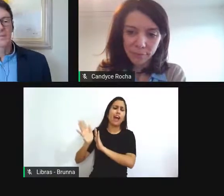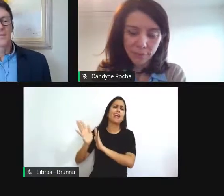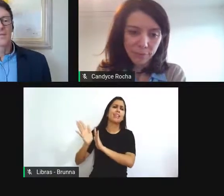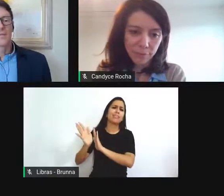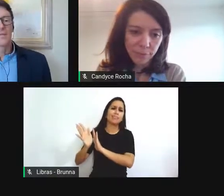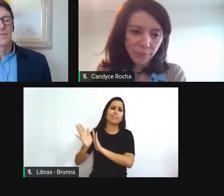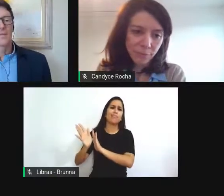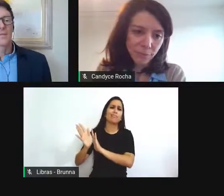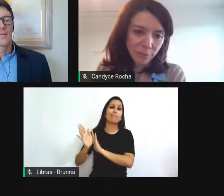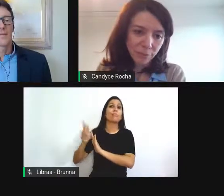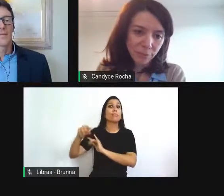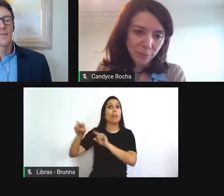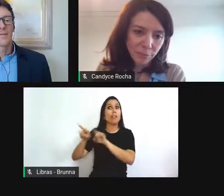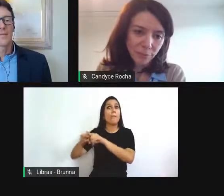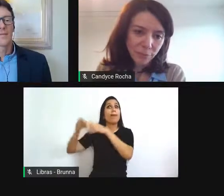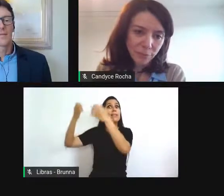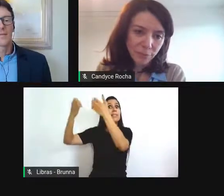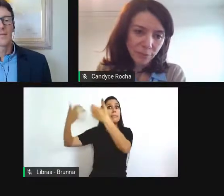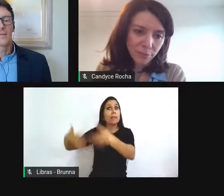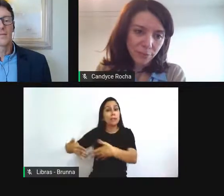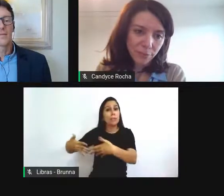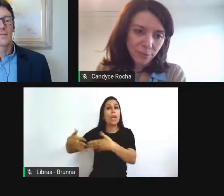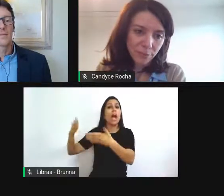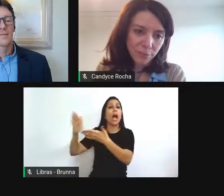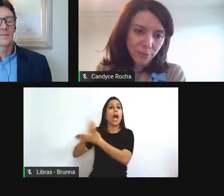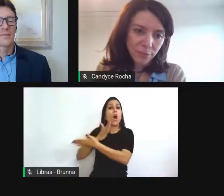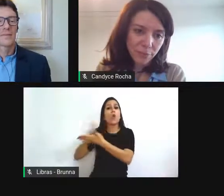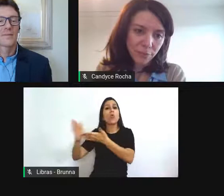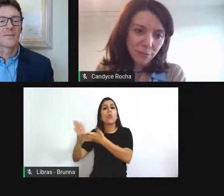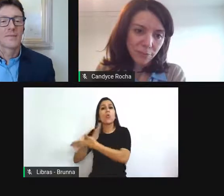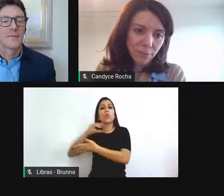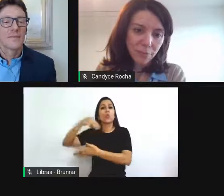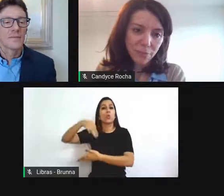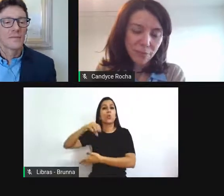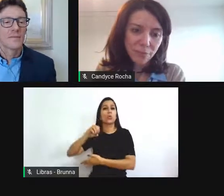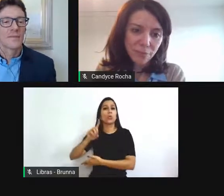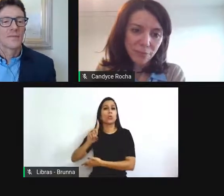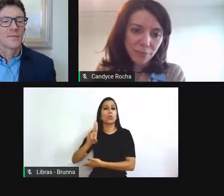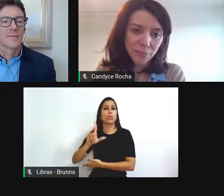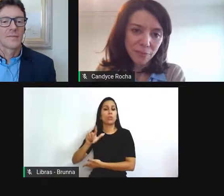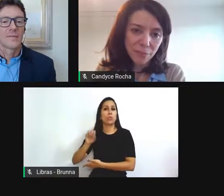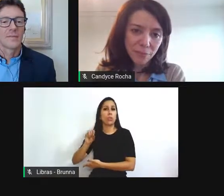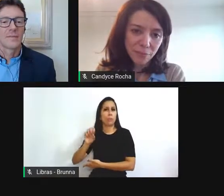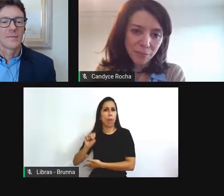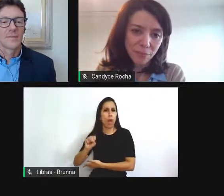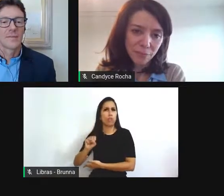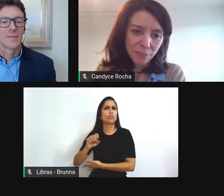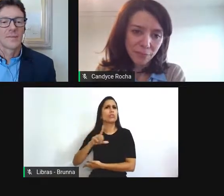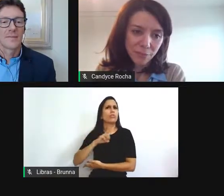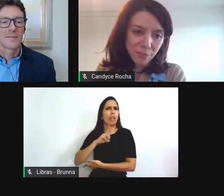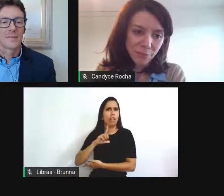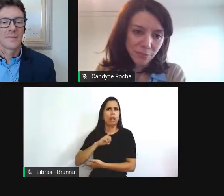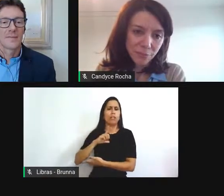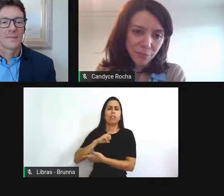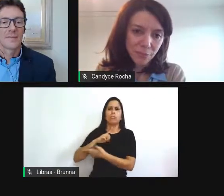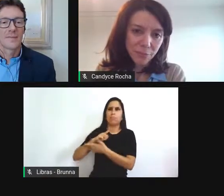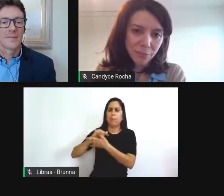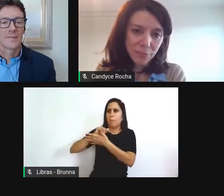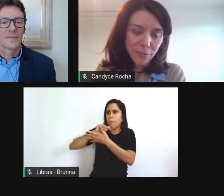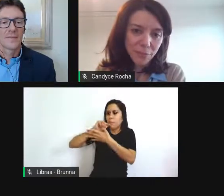e expliquei alguns módulos, porque ele é um projeto relativamente grande, porque